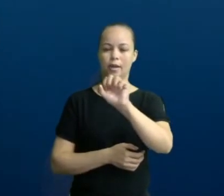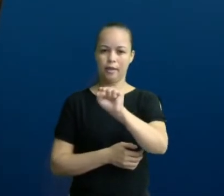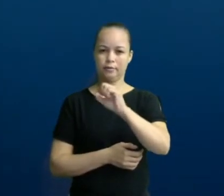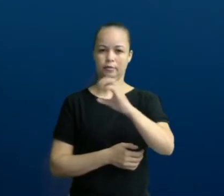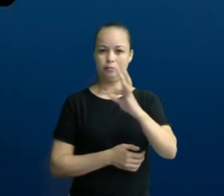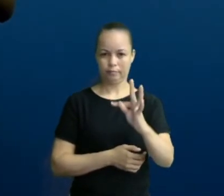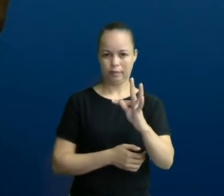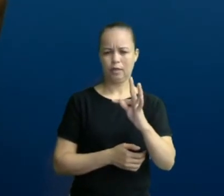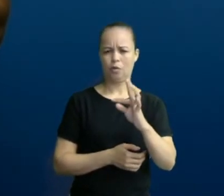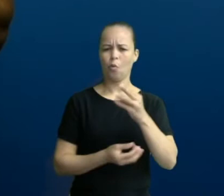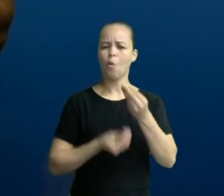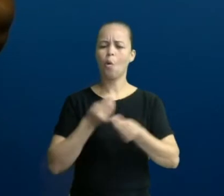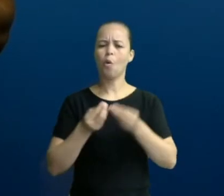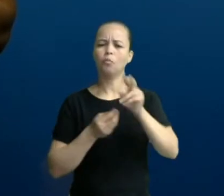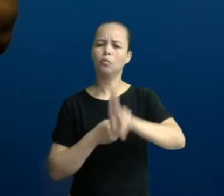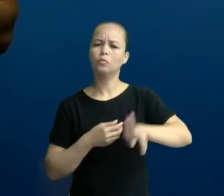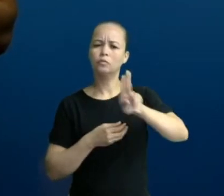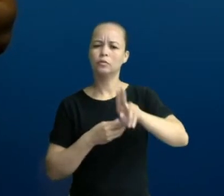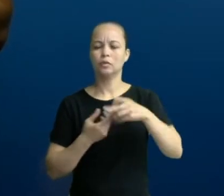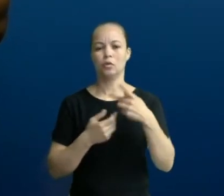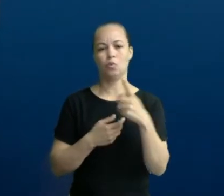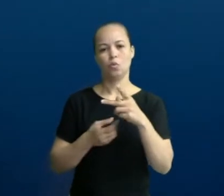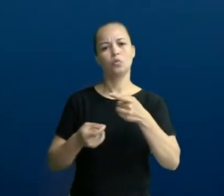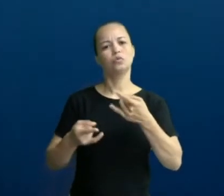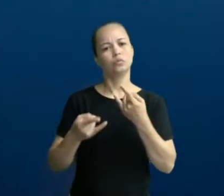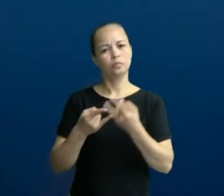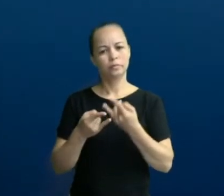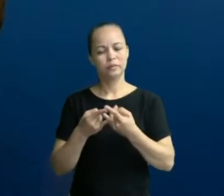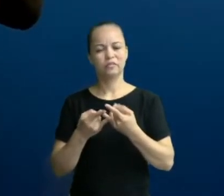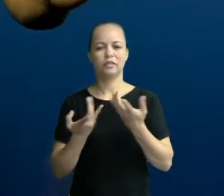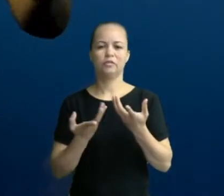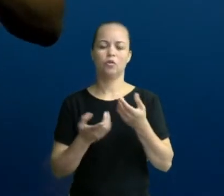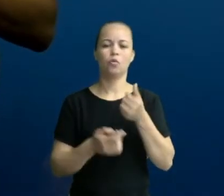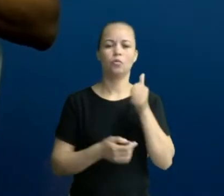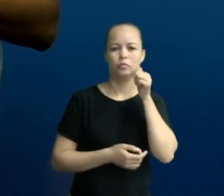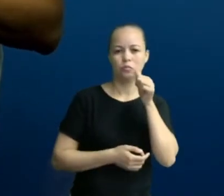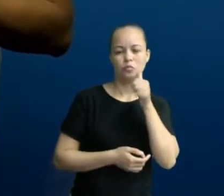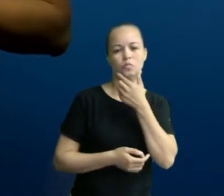ela? O uso do bom e velho preservativo, tanto masculino